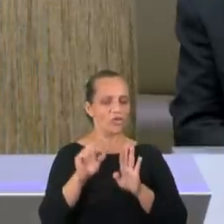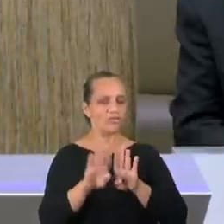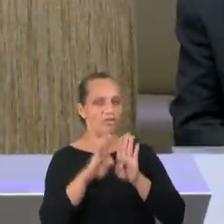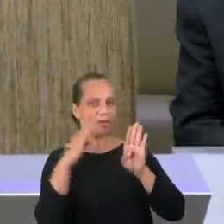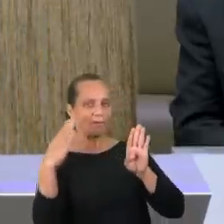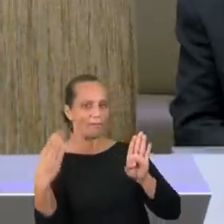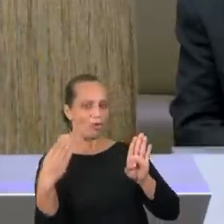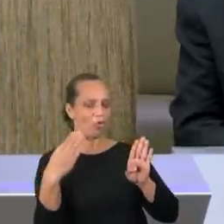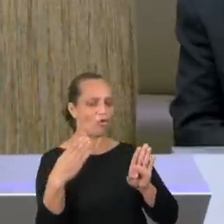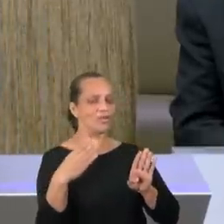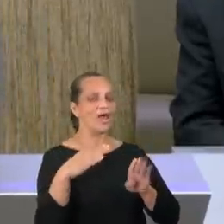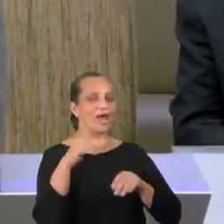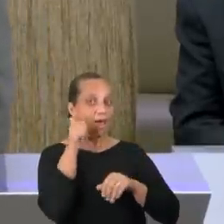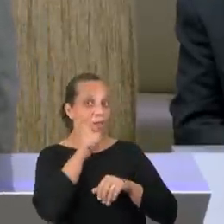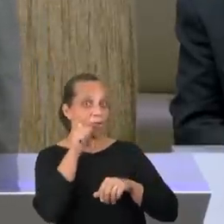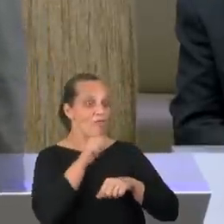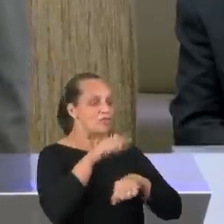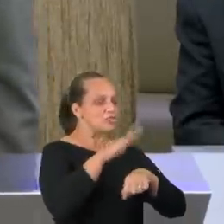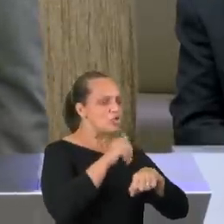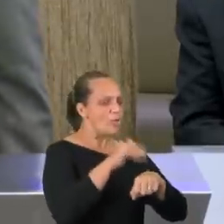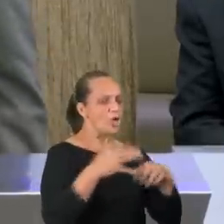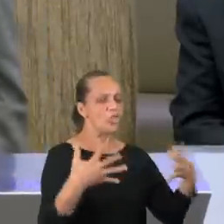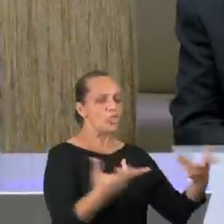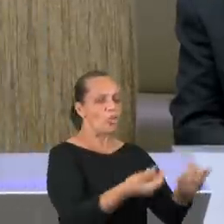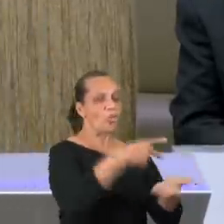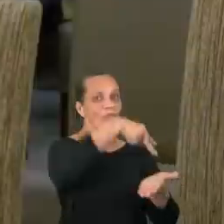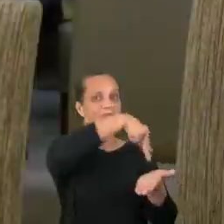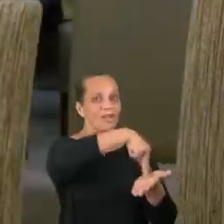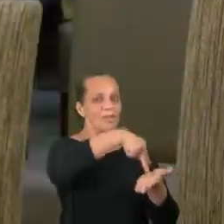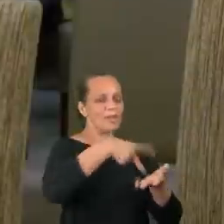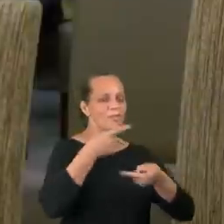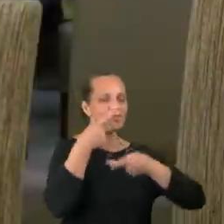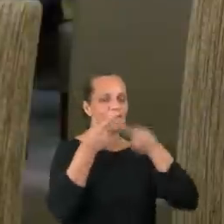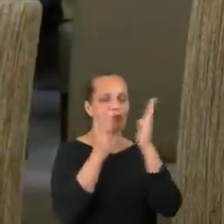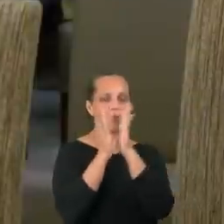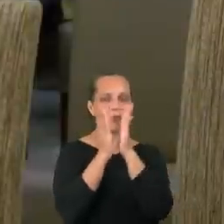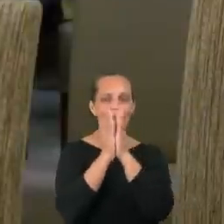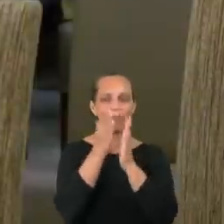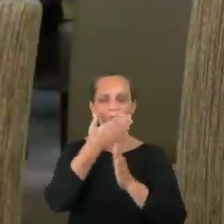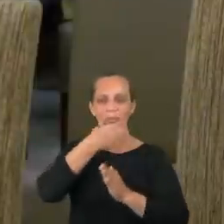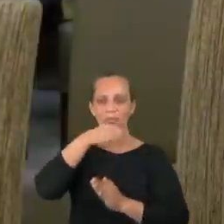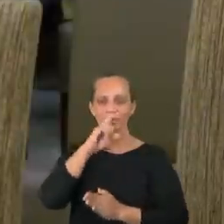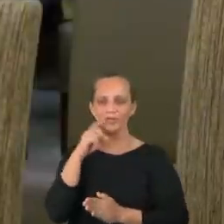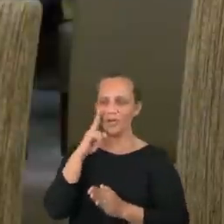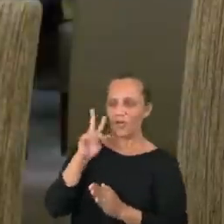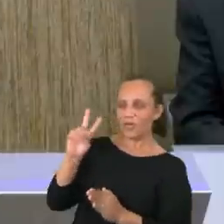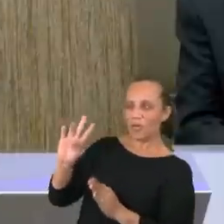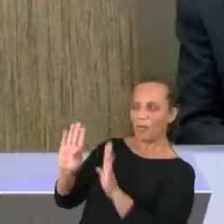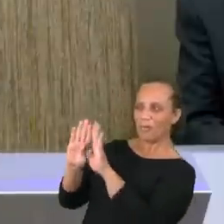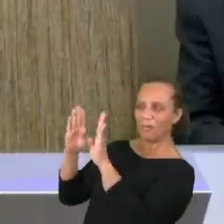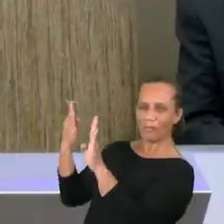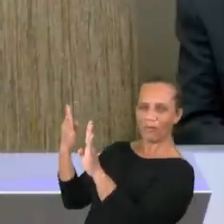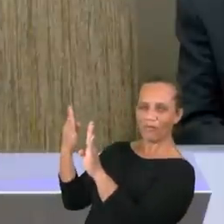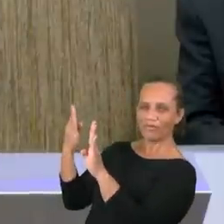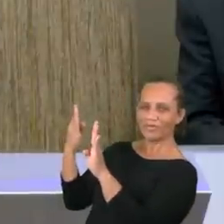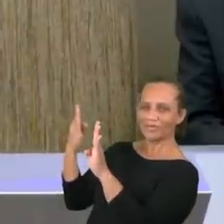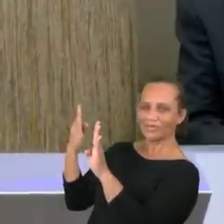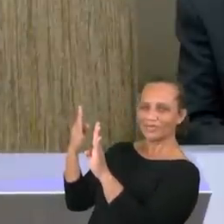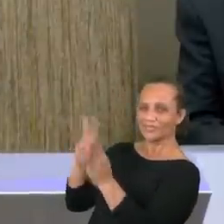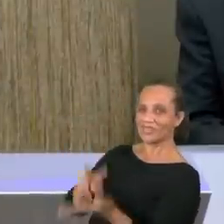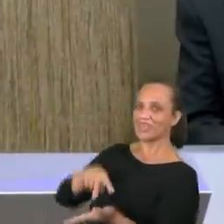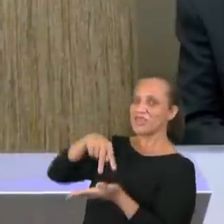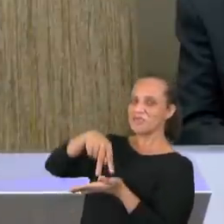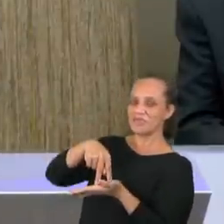Aí a professora: todo mundo de pé para dizer o Pai Nosso. Aí ele olhou para a porta aí, em